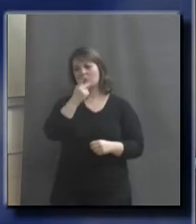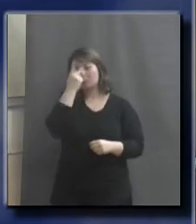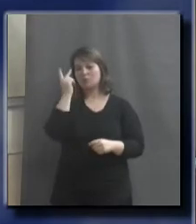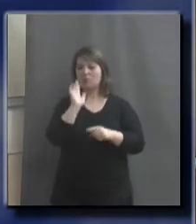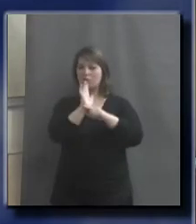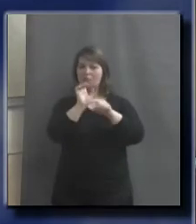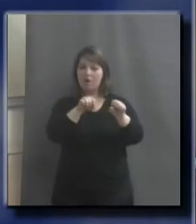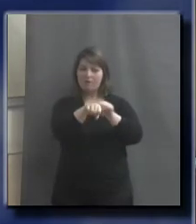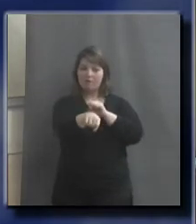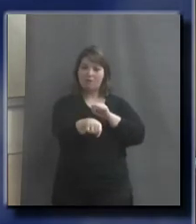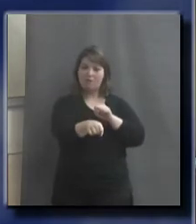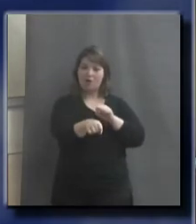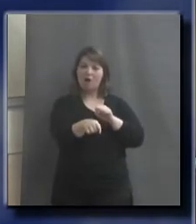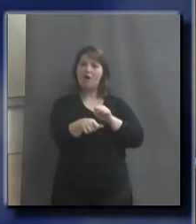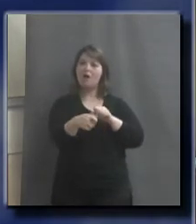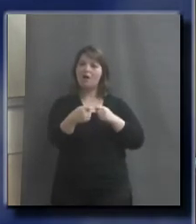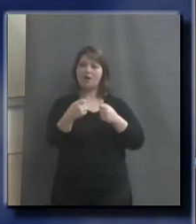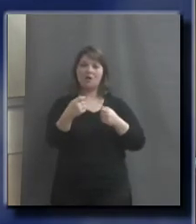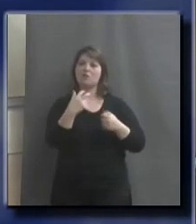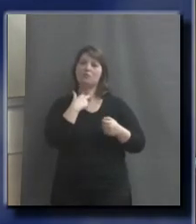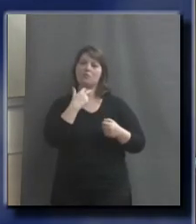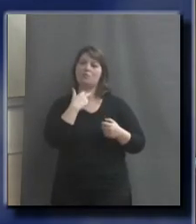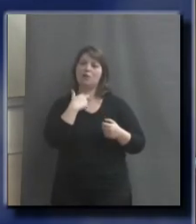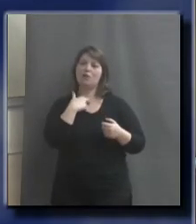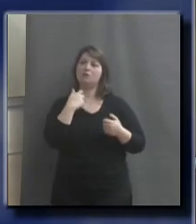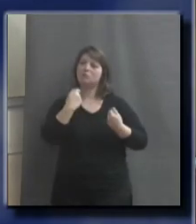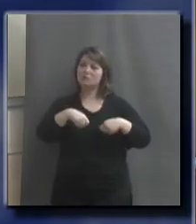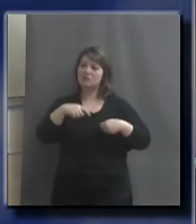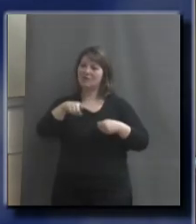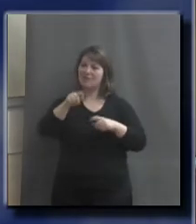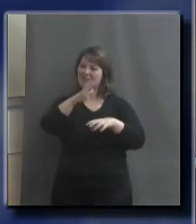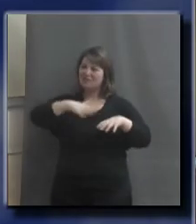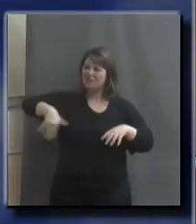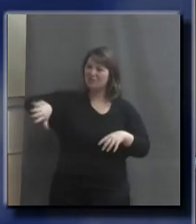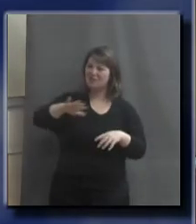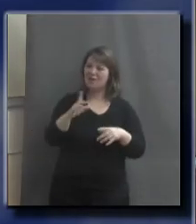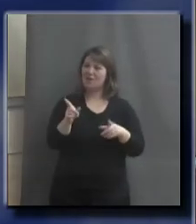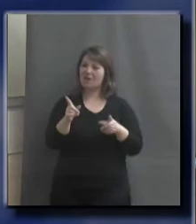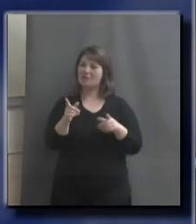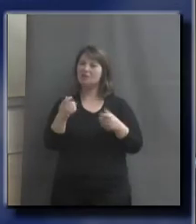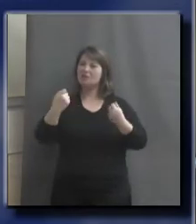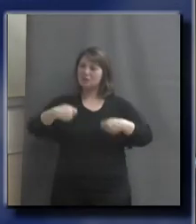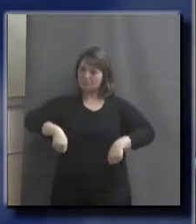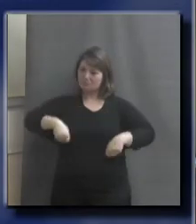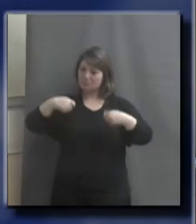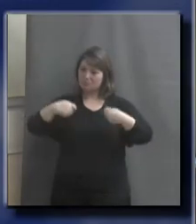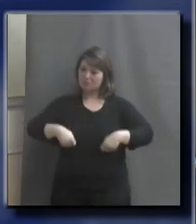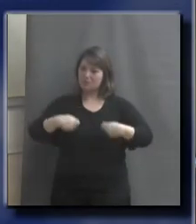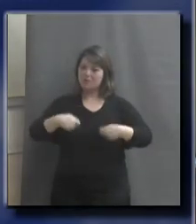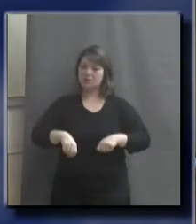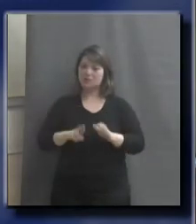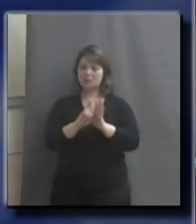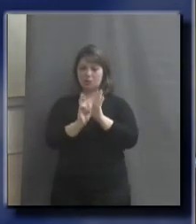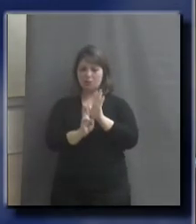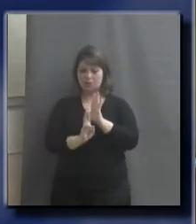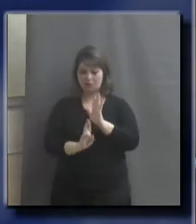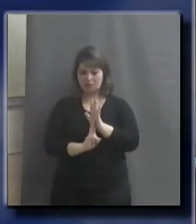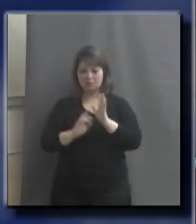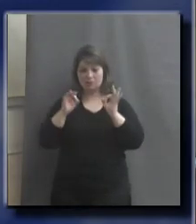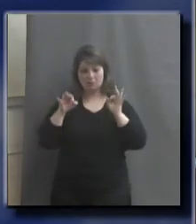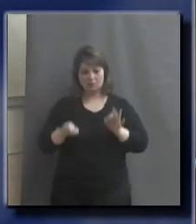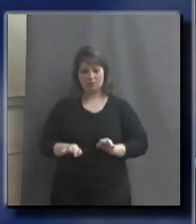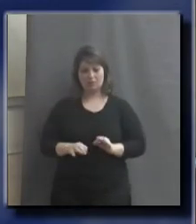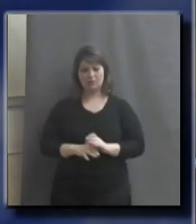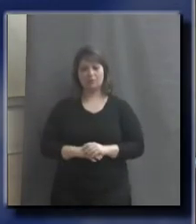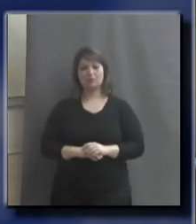pessoas, profissionais, que vão estar na sociedade sem ter, de uma maneira muito presente,